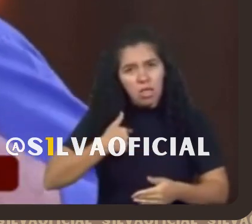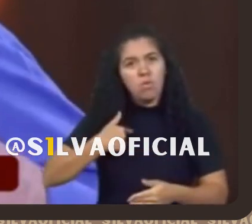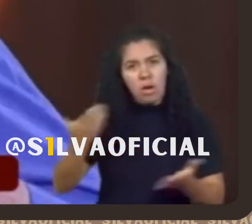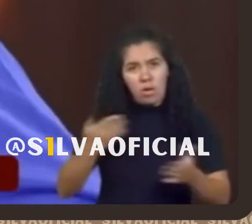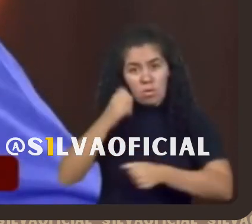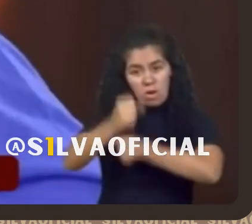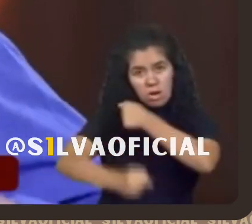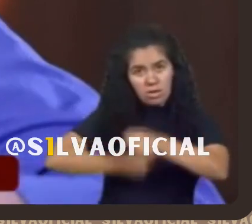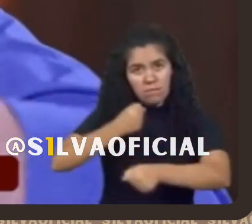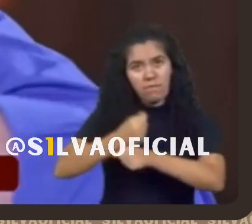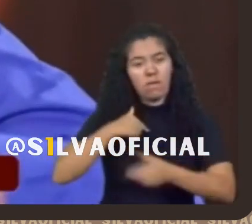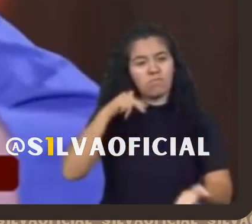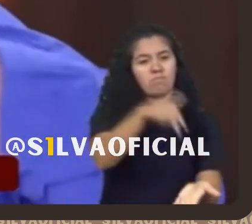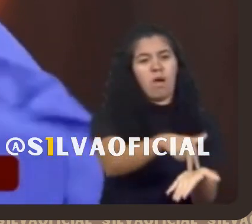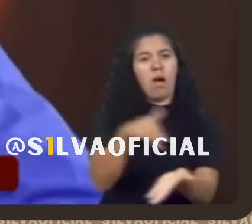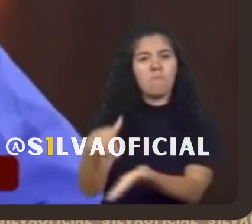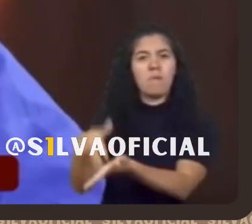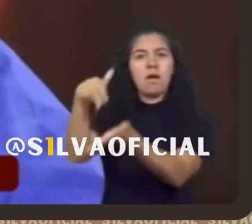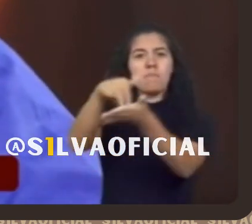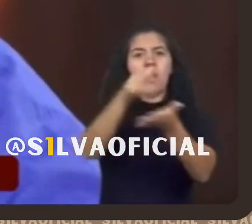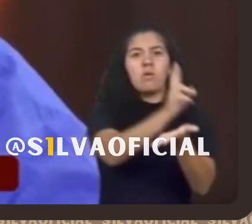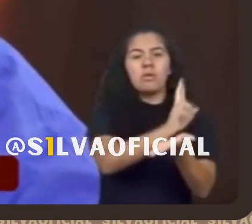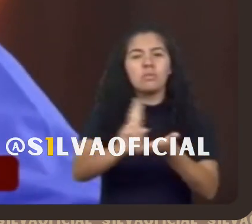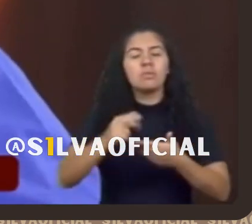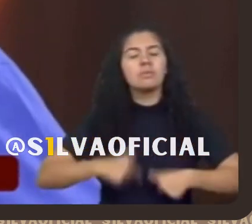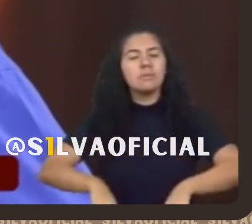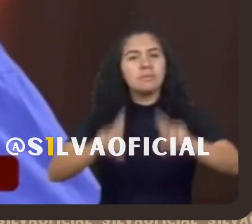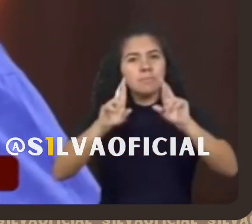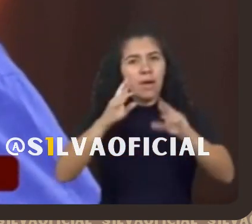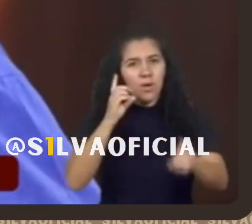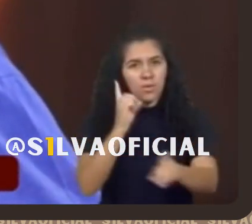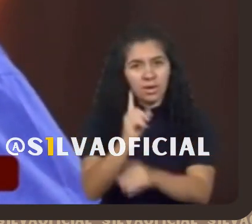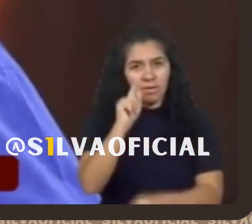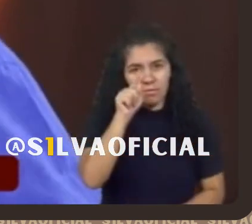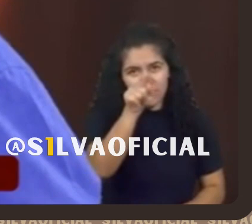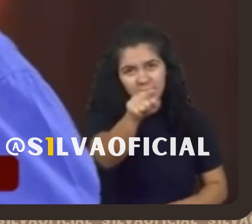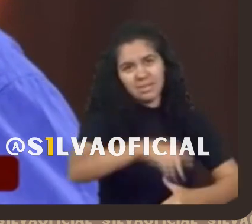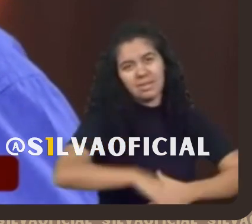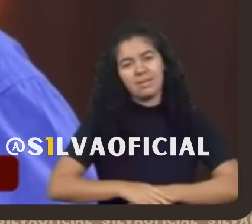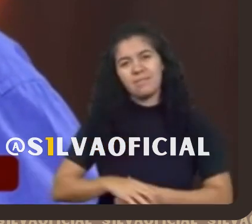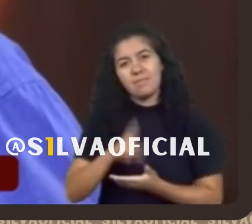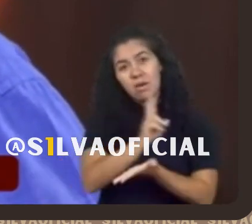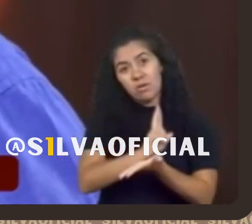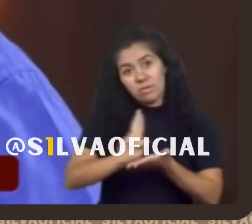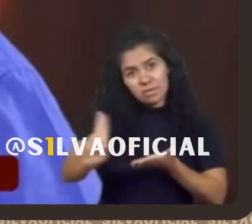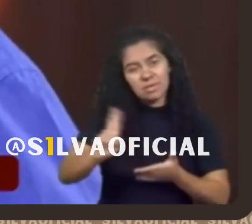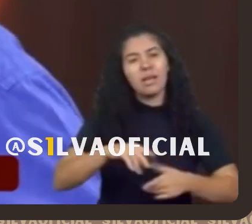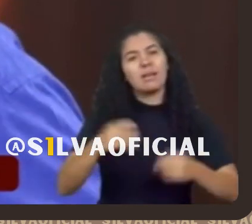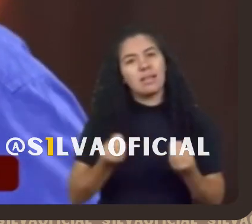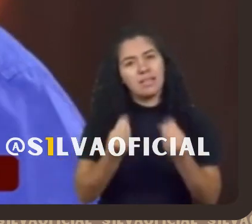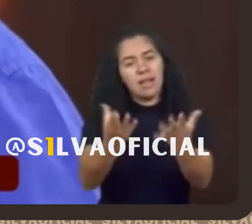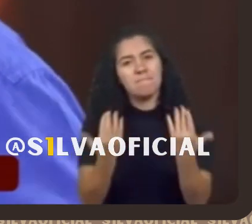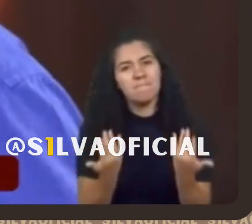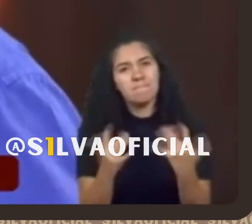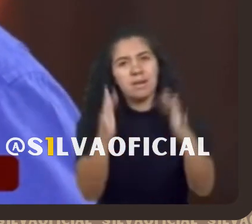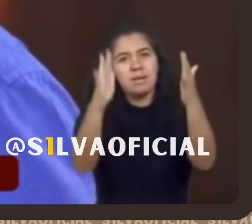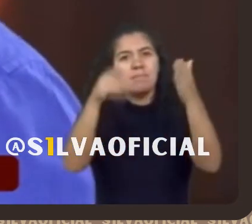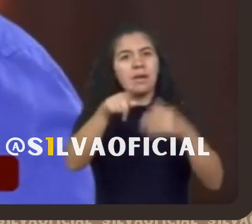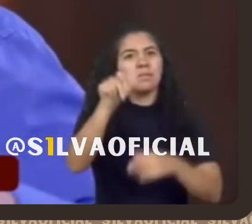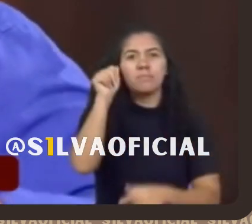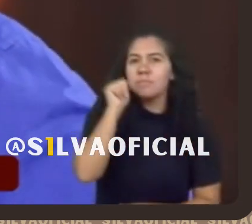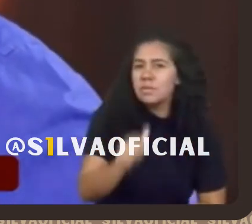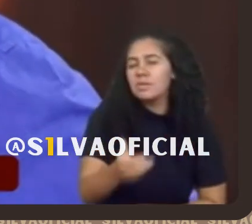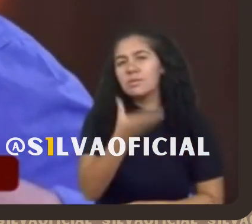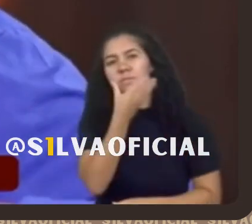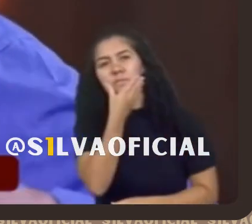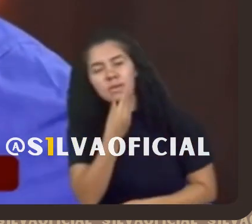Camilo euo poder encontrar você cidade e poder dar os parabéns a uma menina e a um menino que